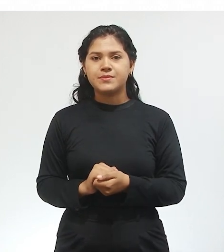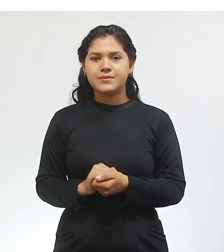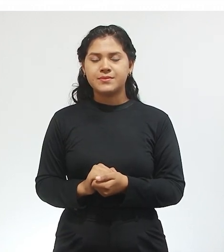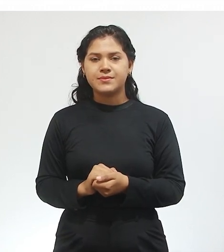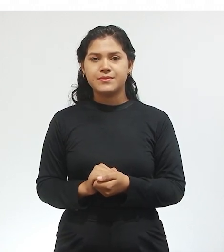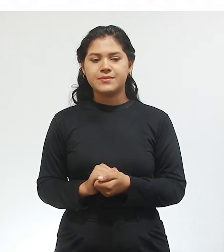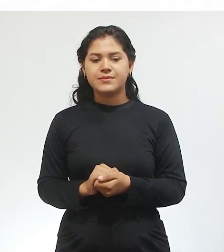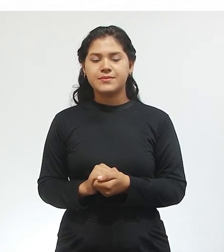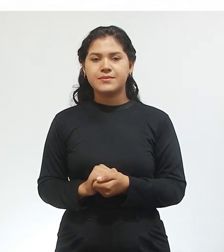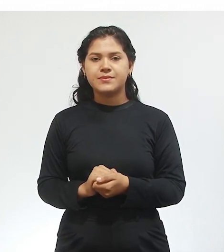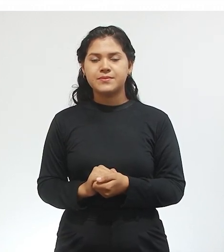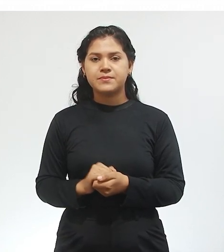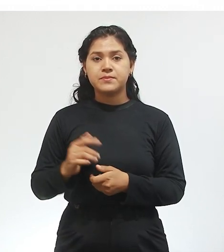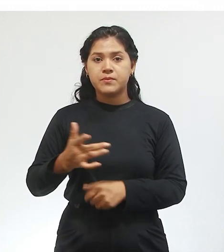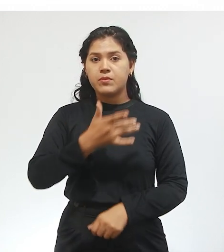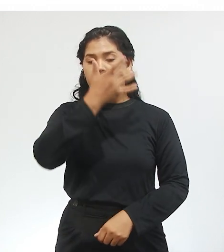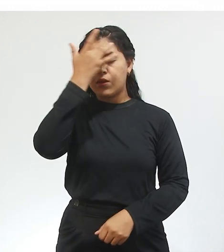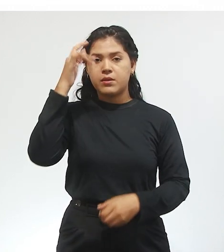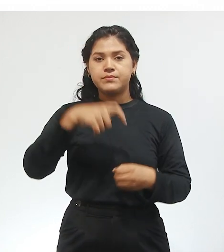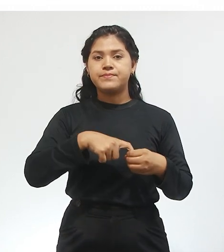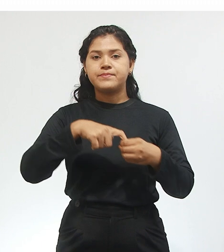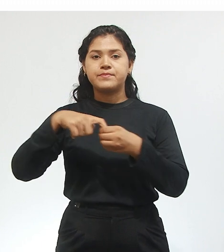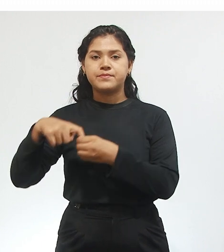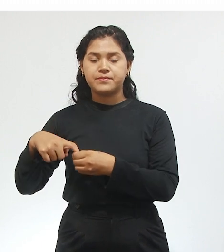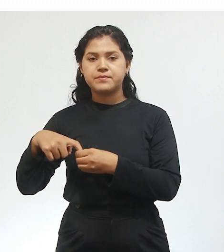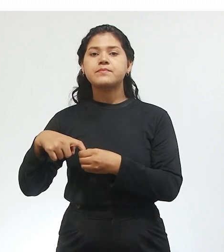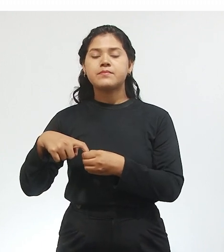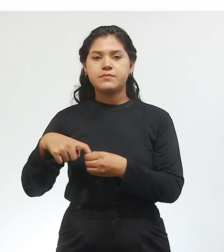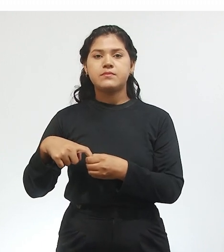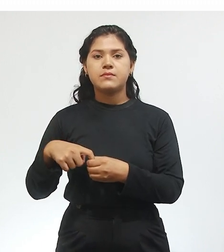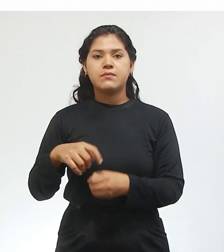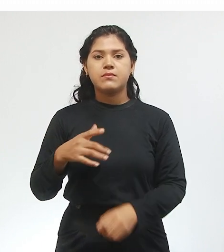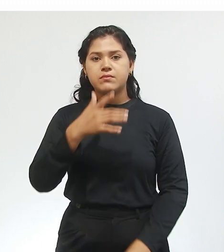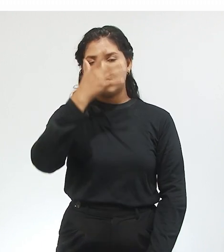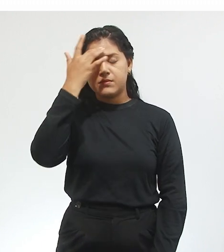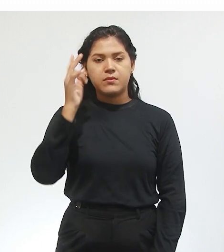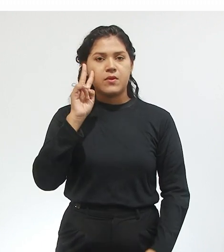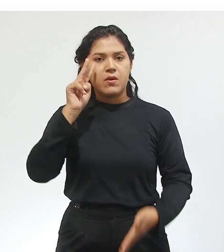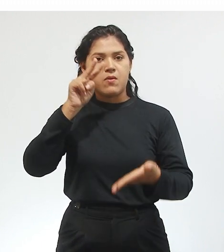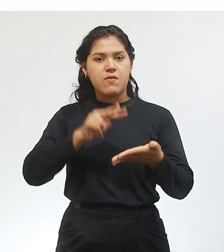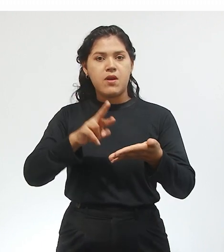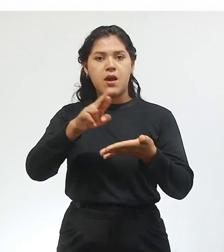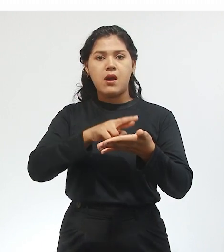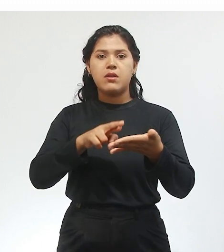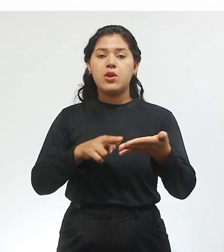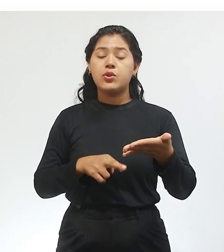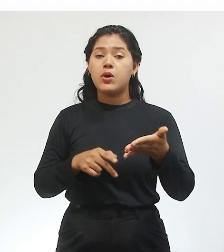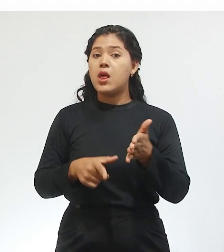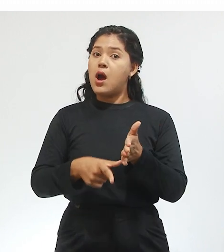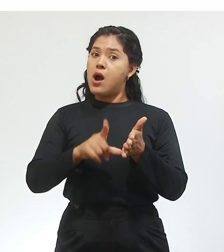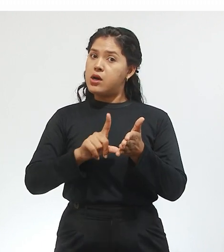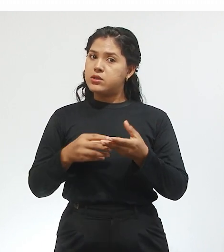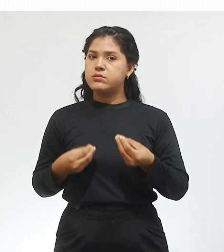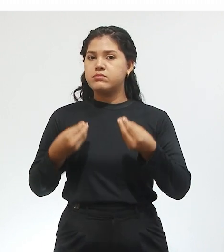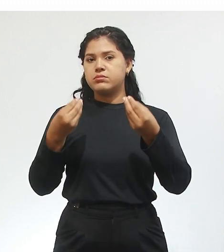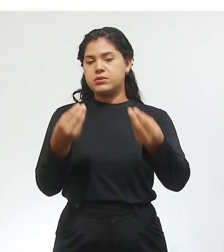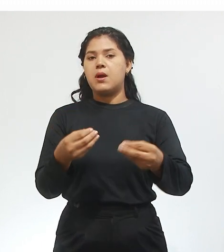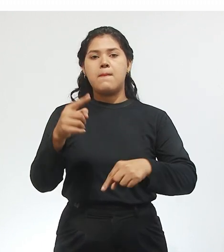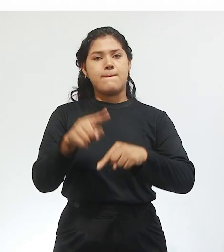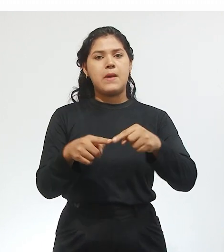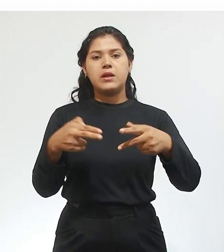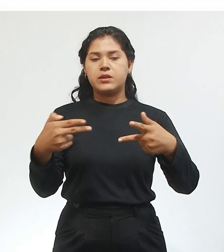Os fornecedores, né, eles vão olhar o relatório antes de fornecer mercadoria, uma vez que o fornecedor, geralmente,